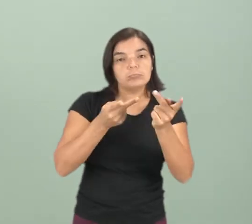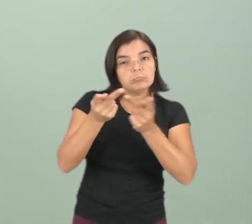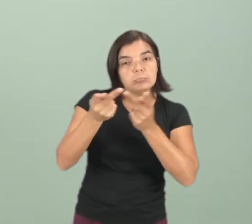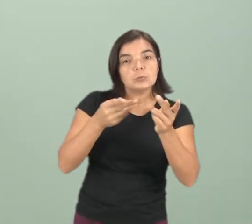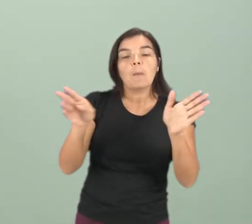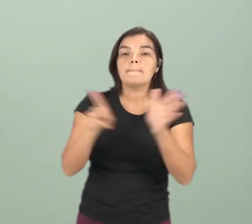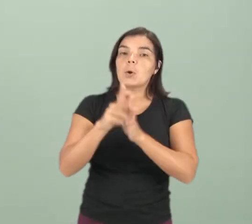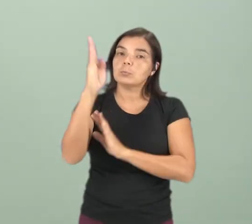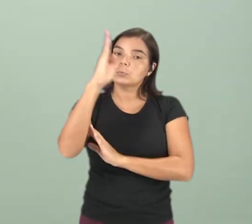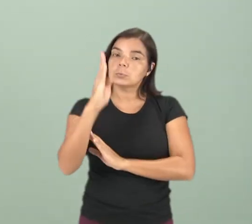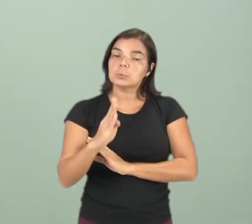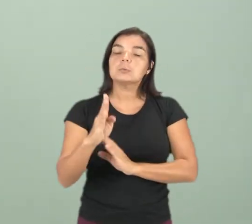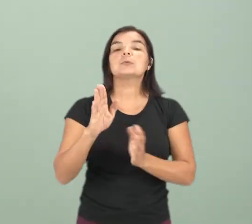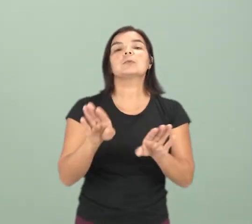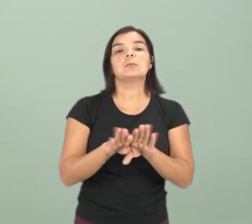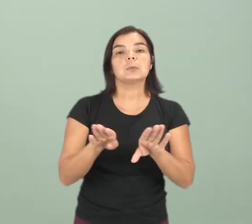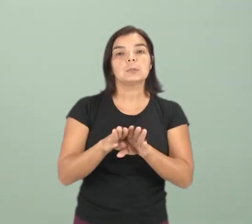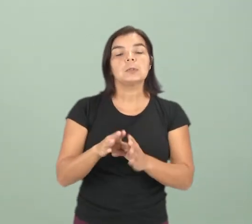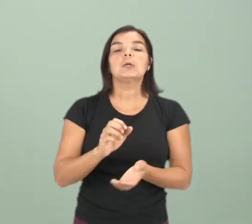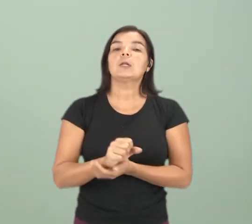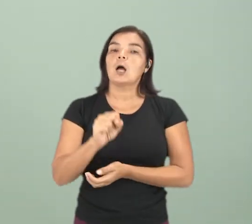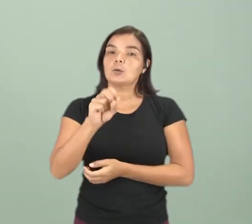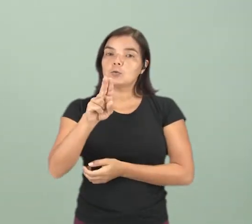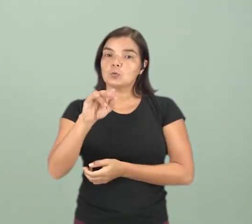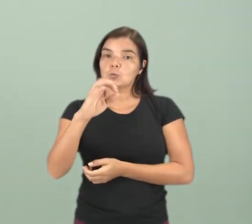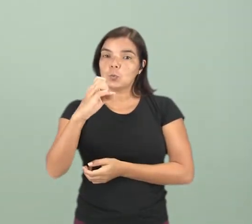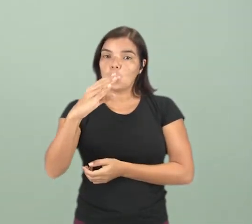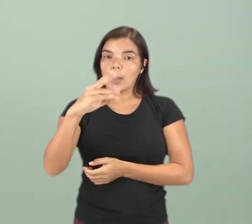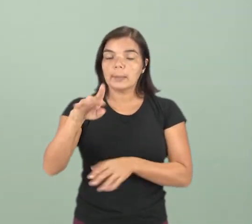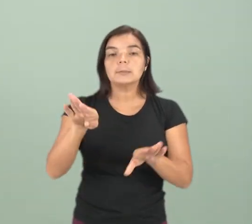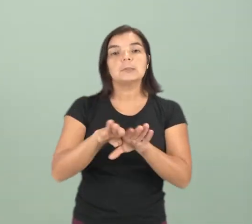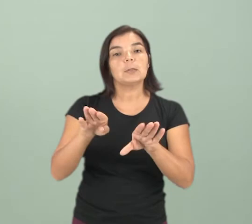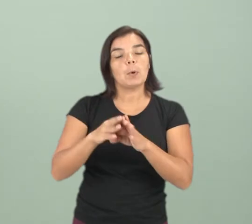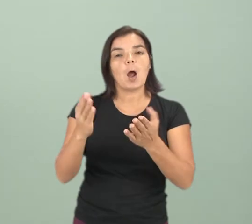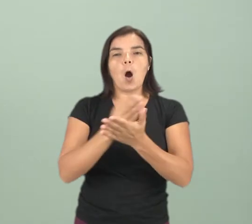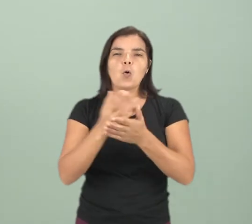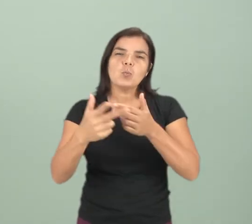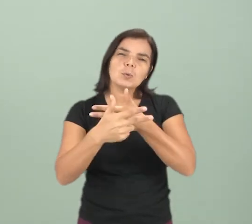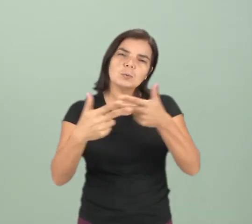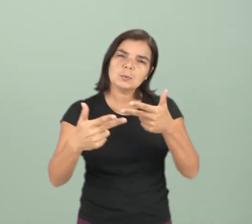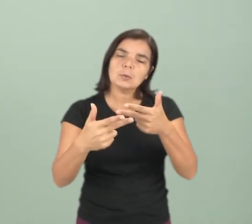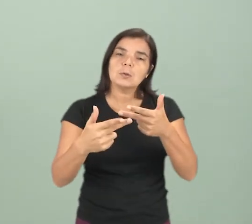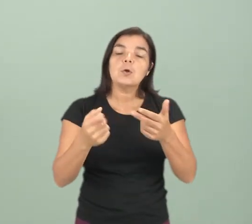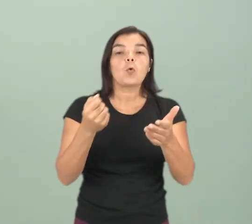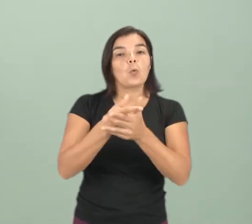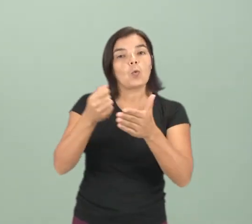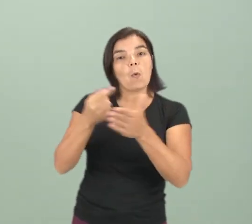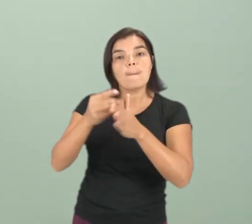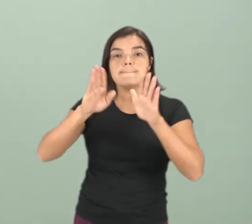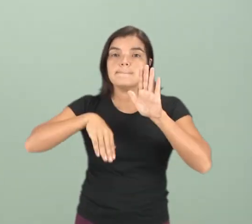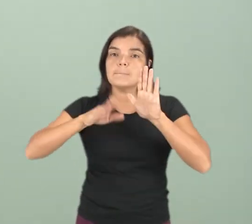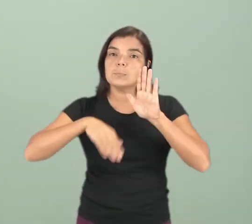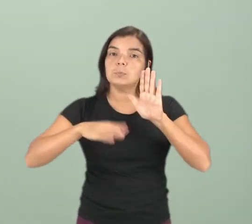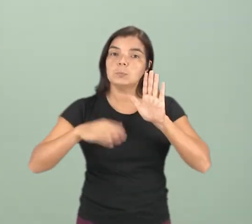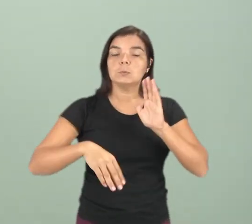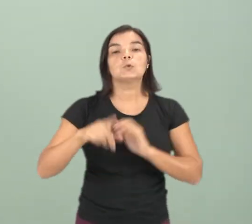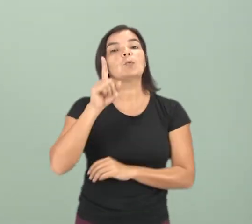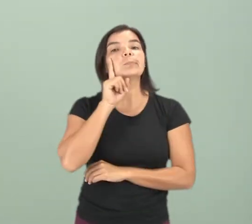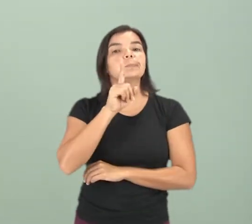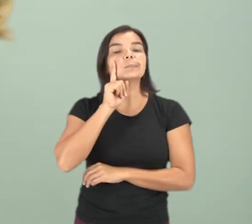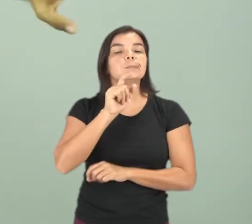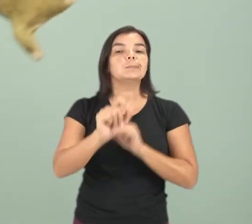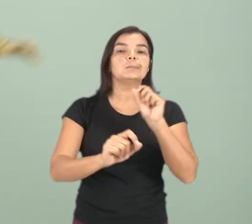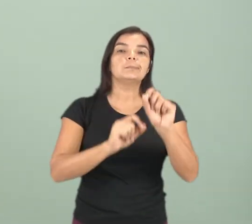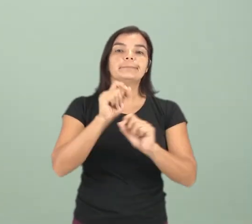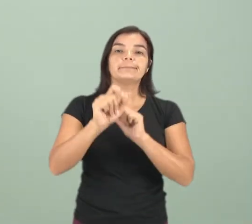fabricados no Brasil, o Gripen da Suécia e muitos outros equipamentos que estão sendo comprados a preços baixos dos americanos, que